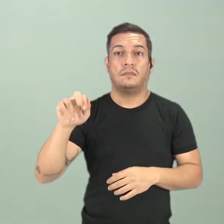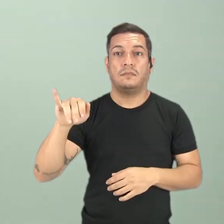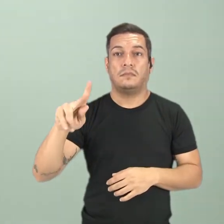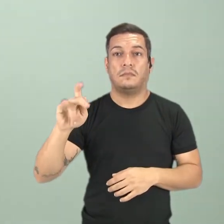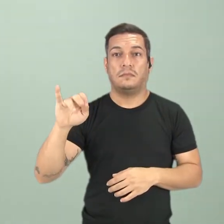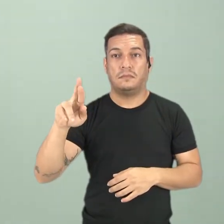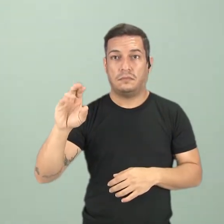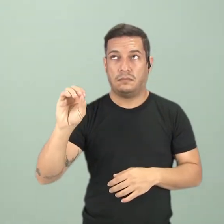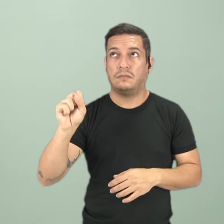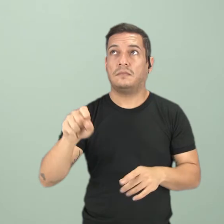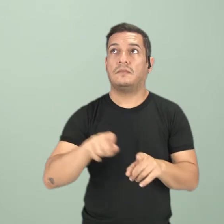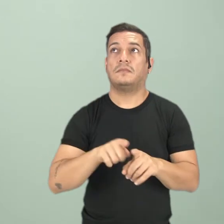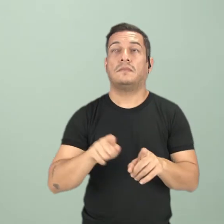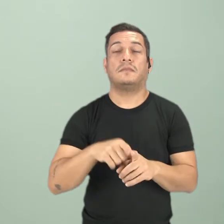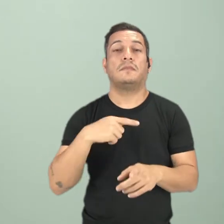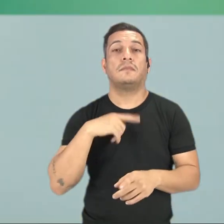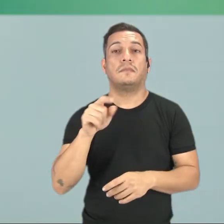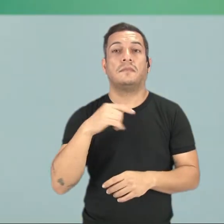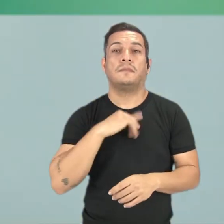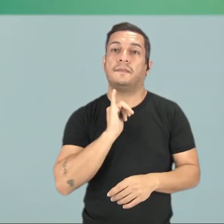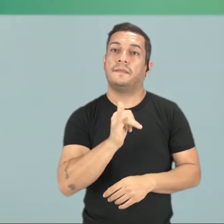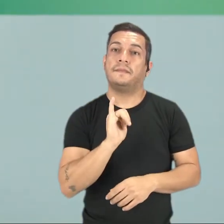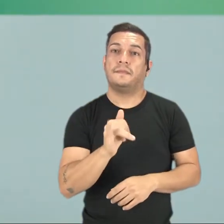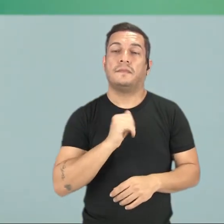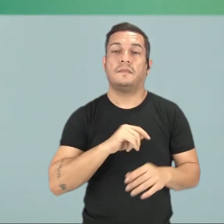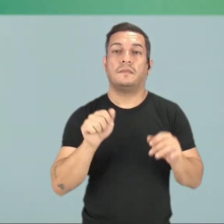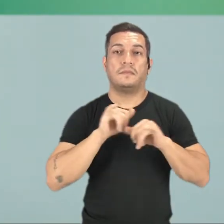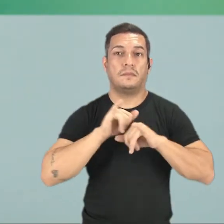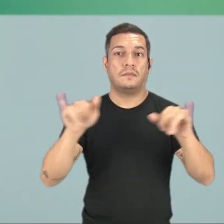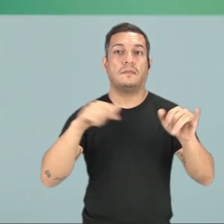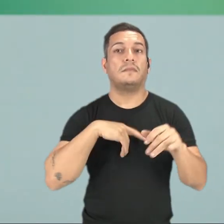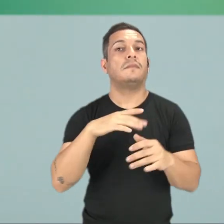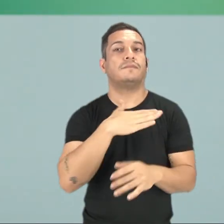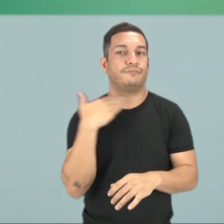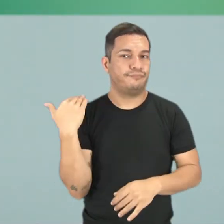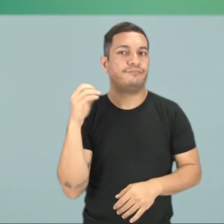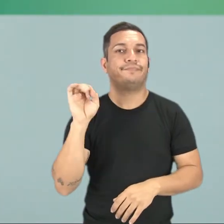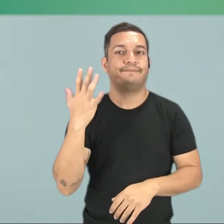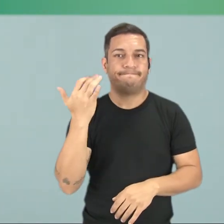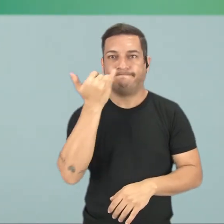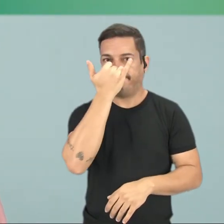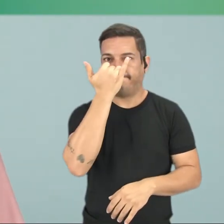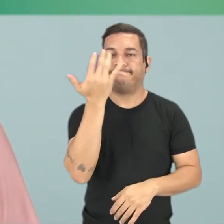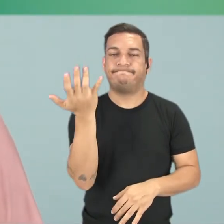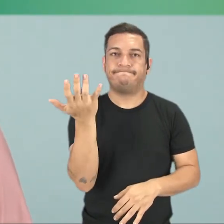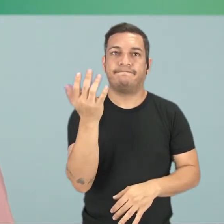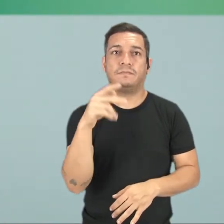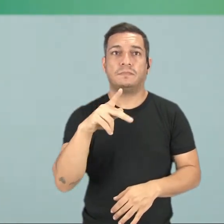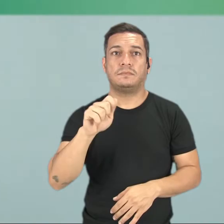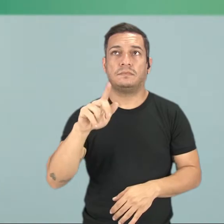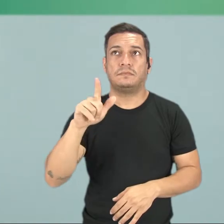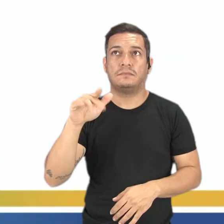né, e eles simplesmente avisam, então há conflito e até morte, né? E esse rapaz aí, o